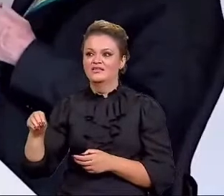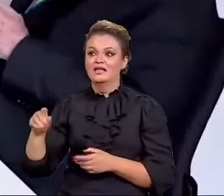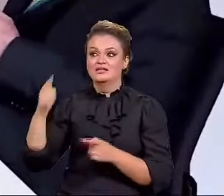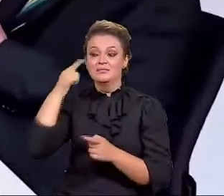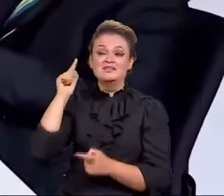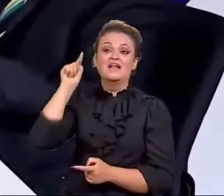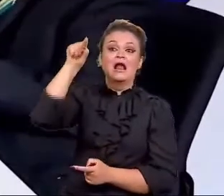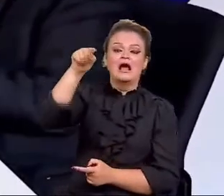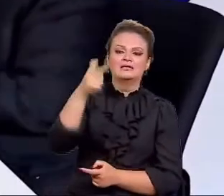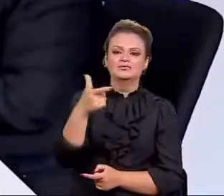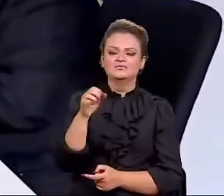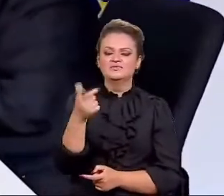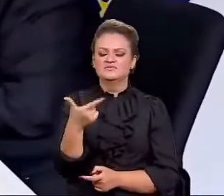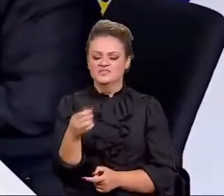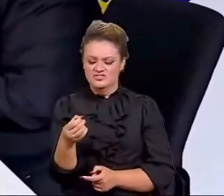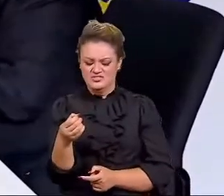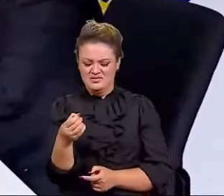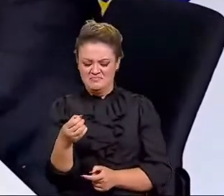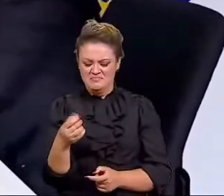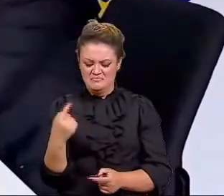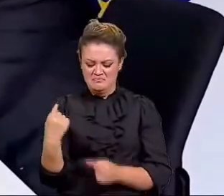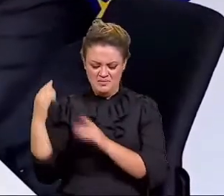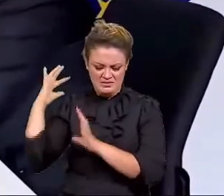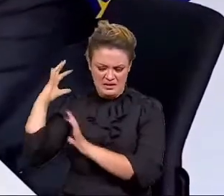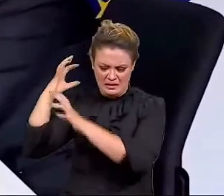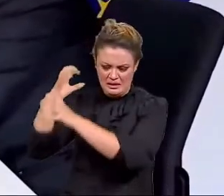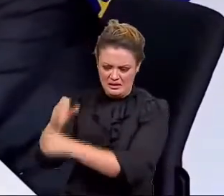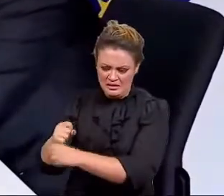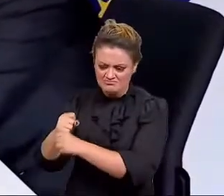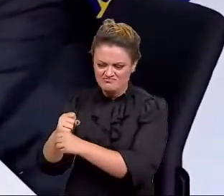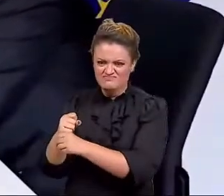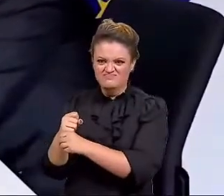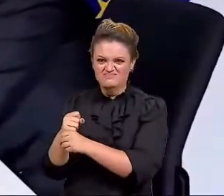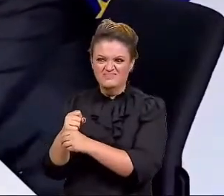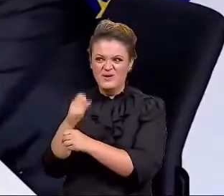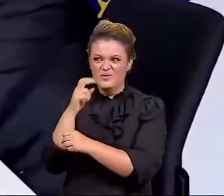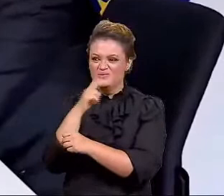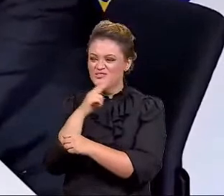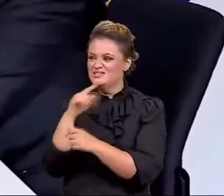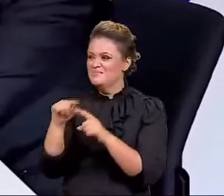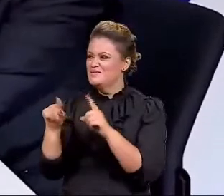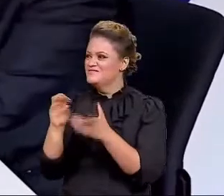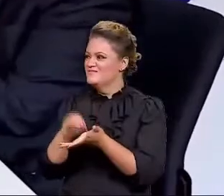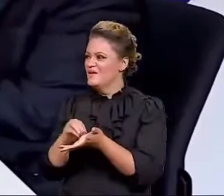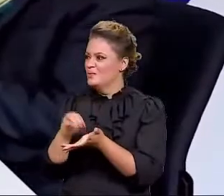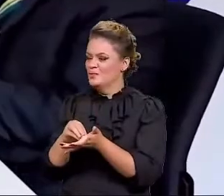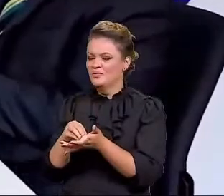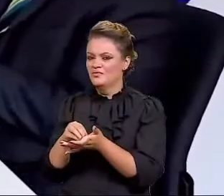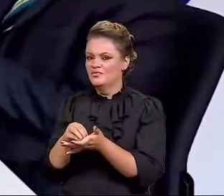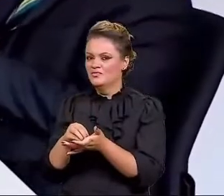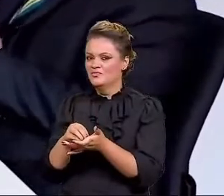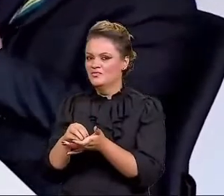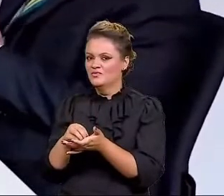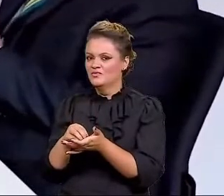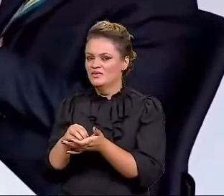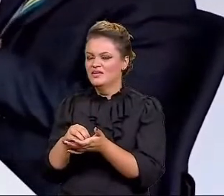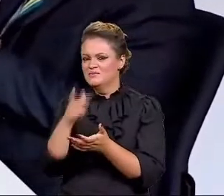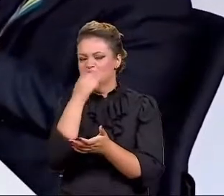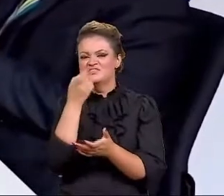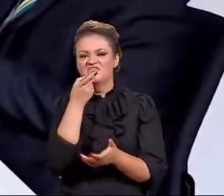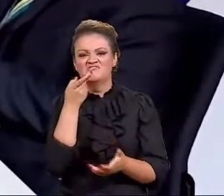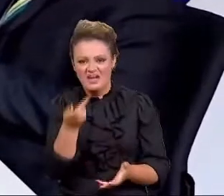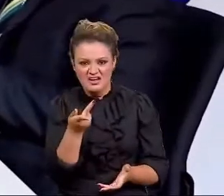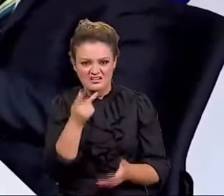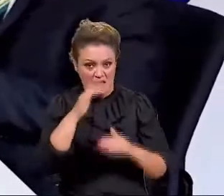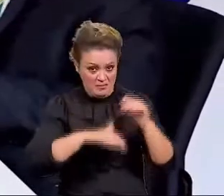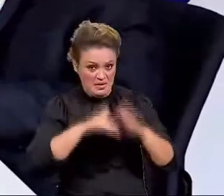urgência que o senhor vê em outros líderes também, ou muita coisa de boca para fora? Olha, ainda tem muita coisa da boca